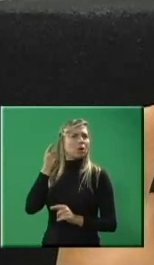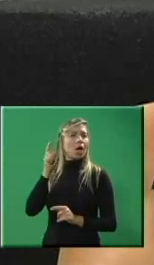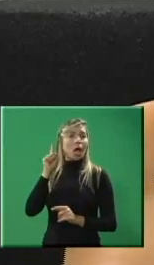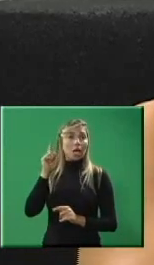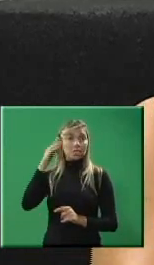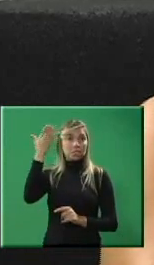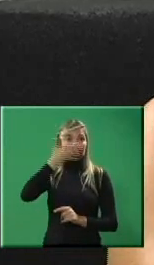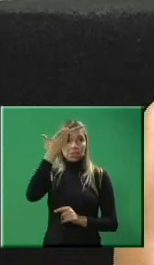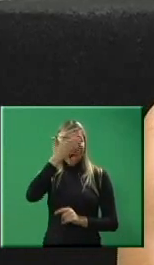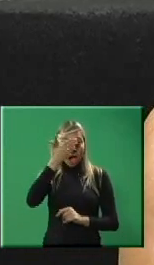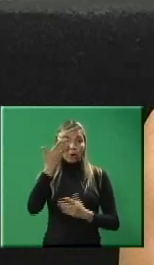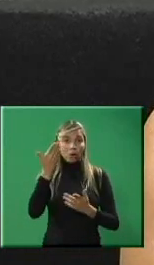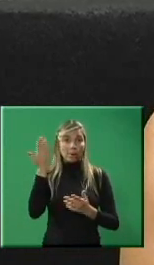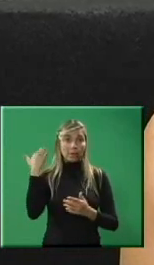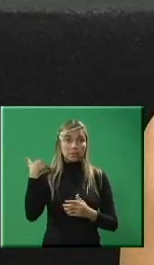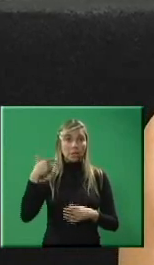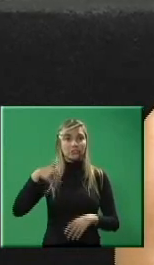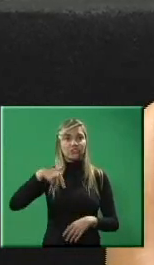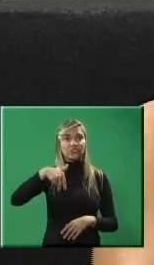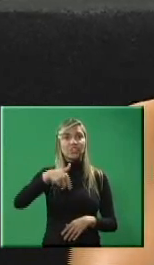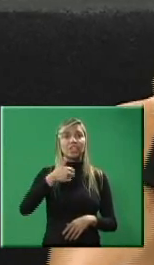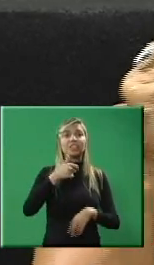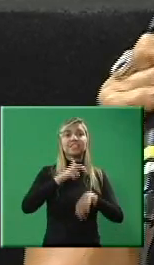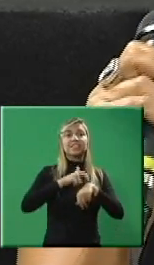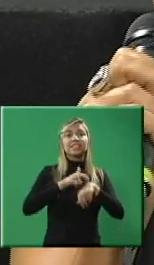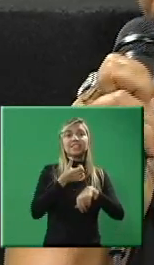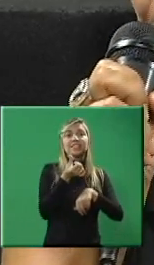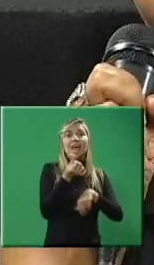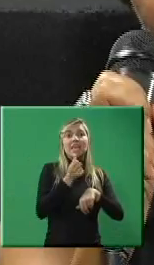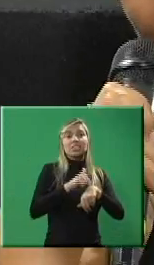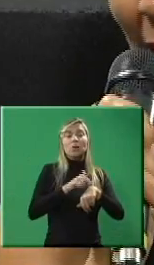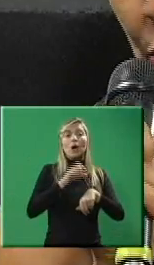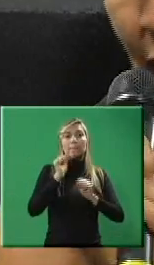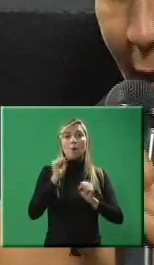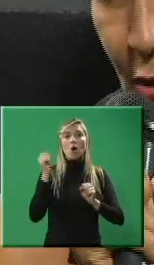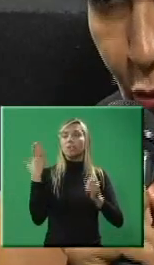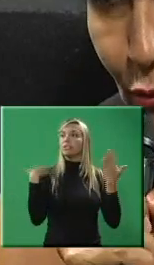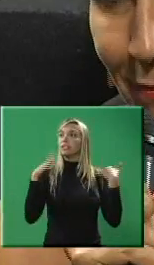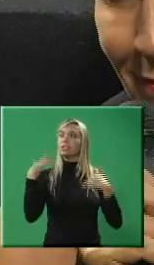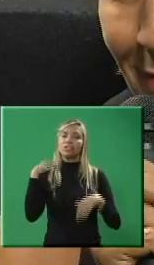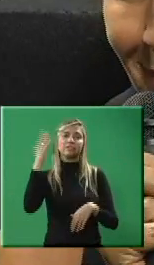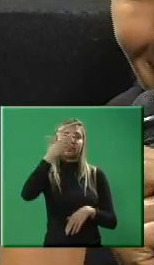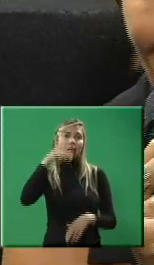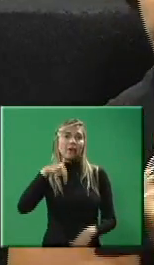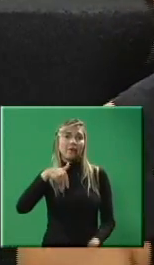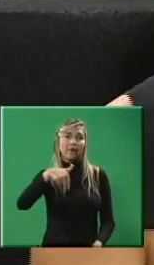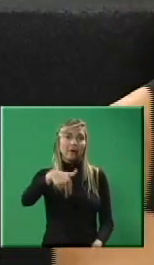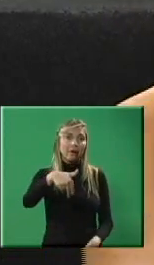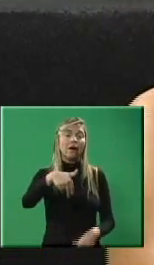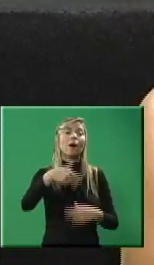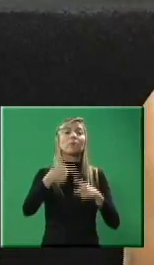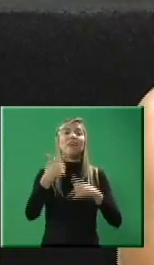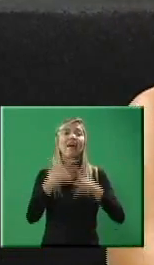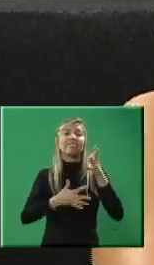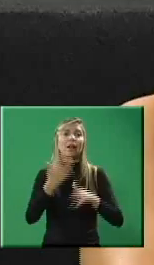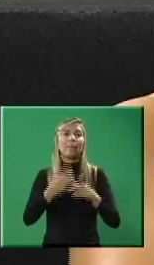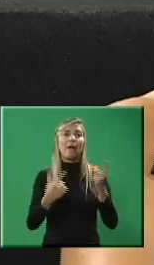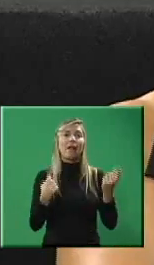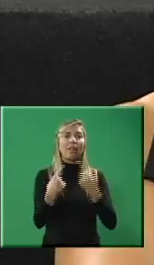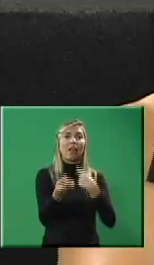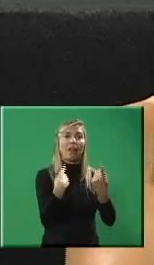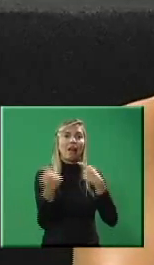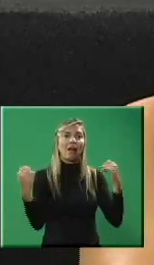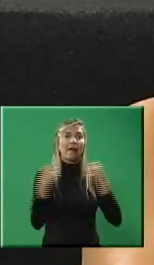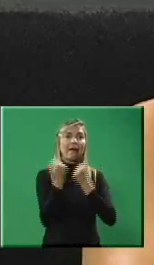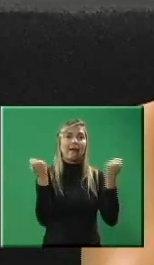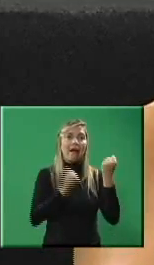tempo, cegos só podiam sair depois das 18 horas para não atrapalhar o trânsito, né? E hoje a